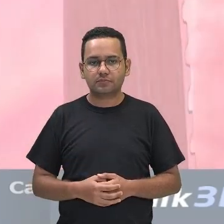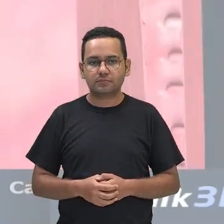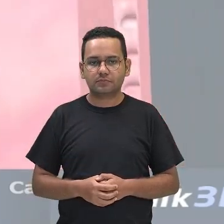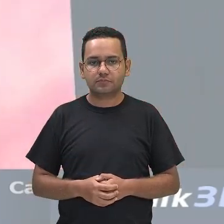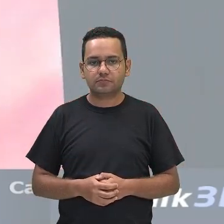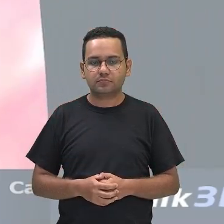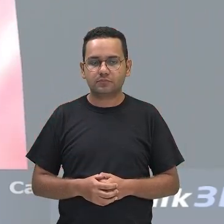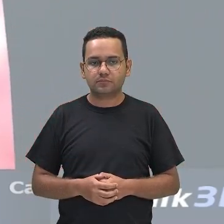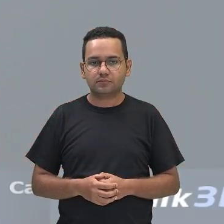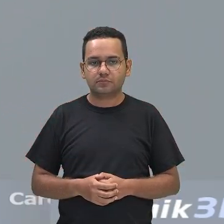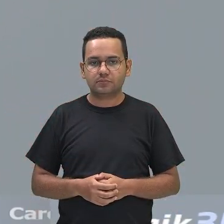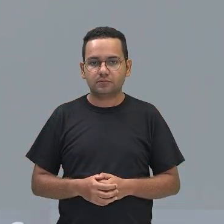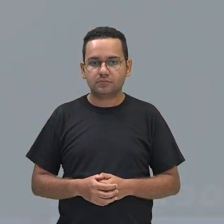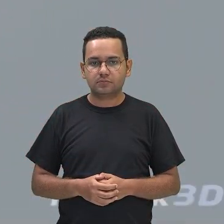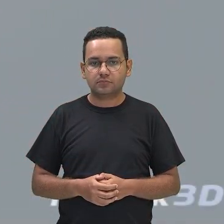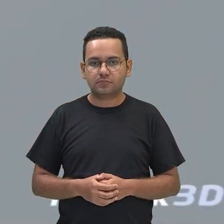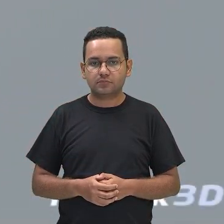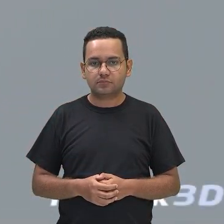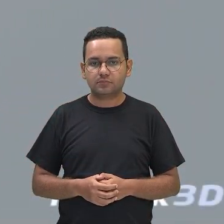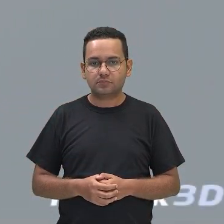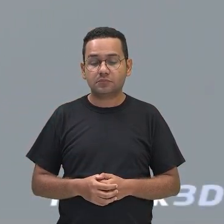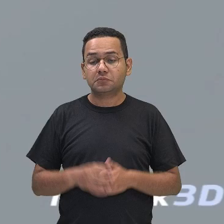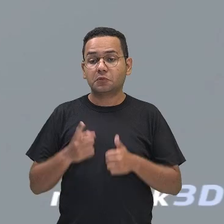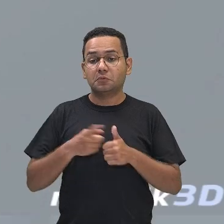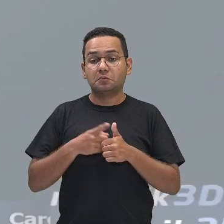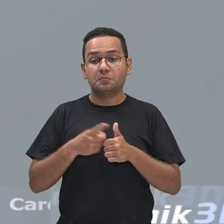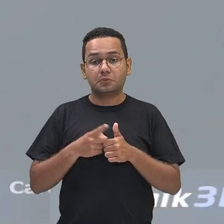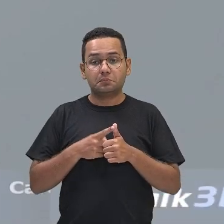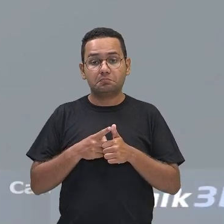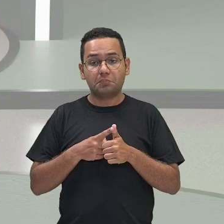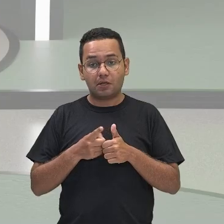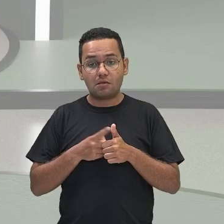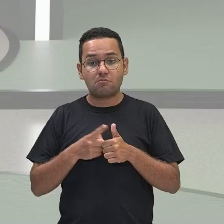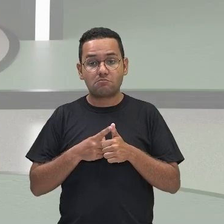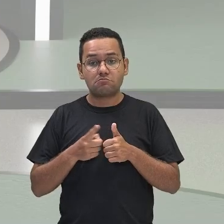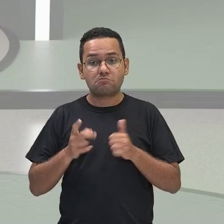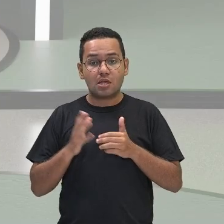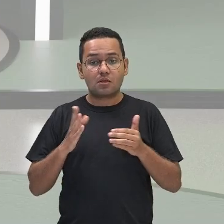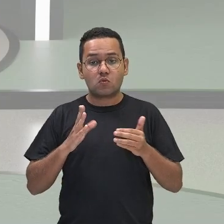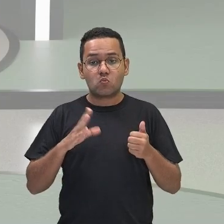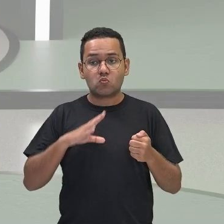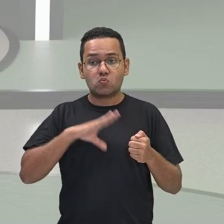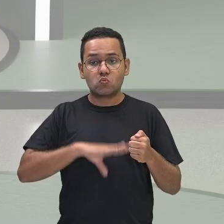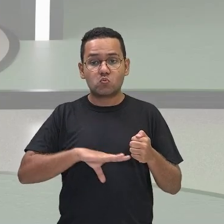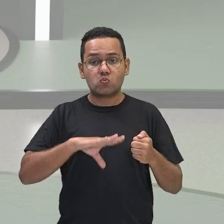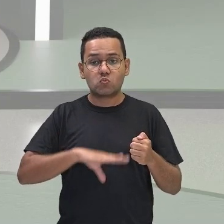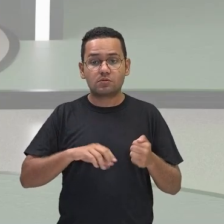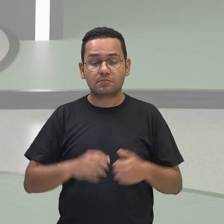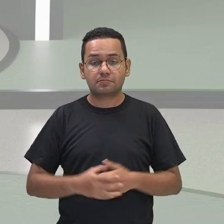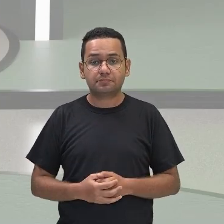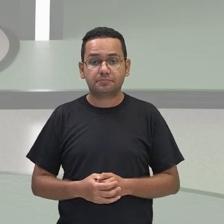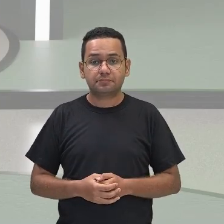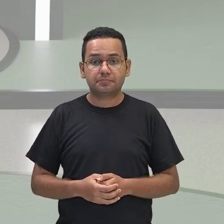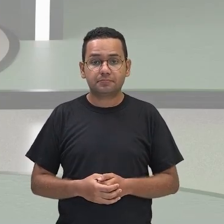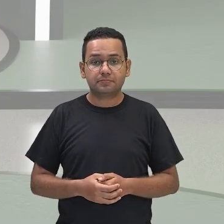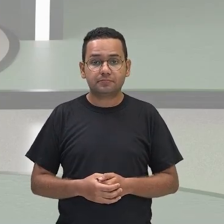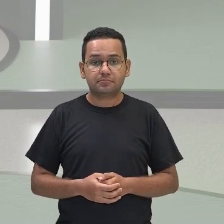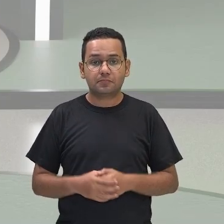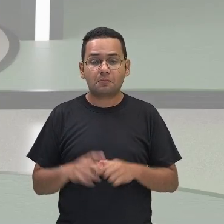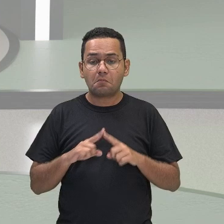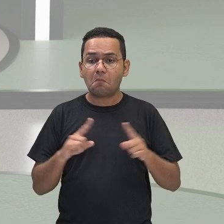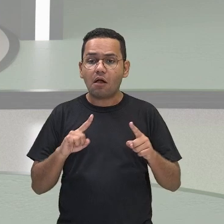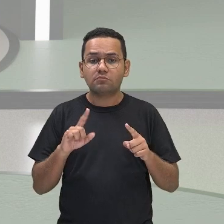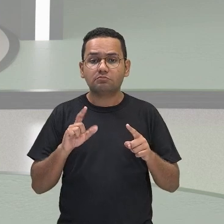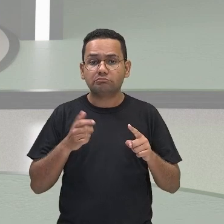o primeiro dia de sangramento, certo? E após o início desse